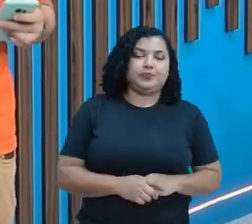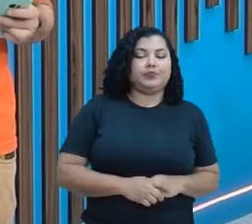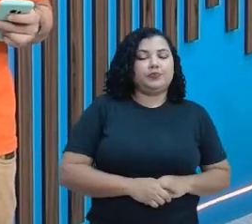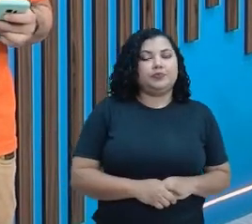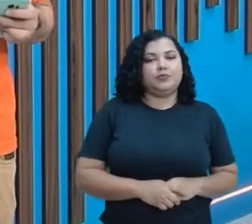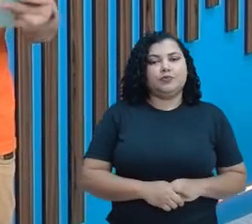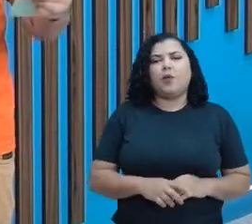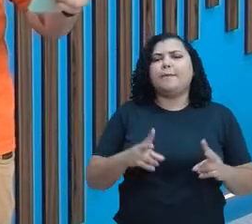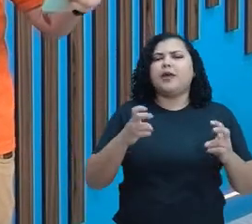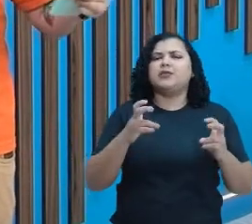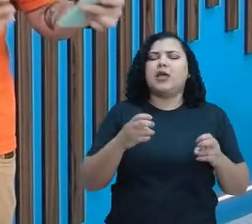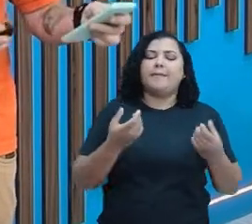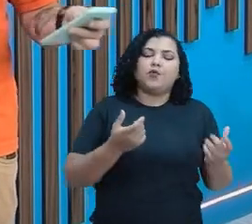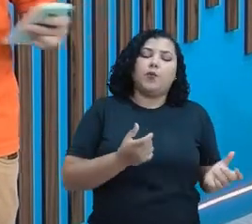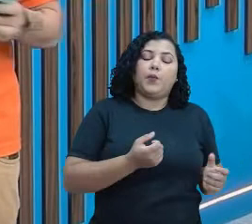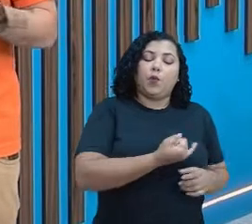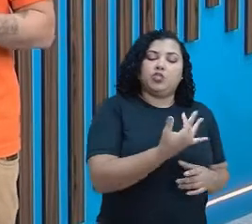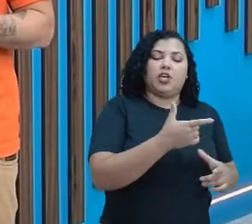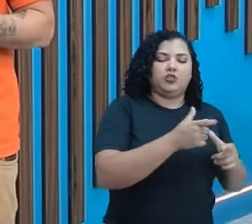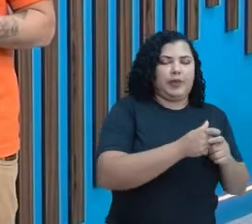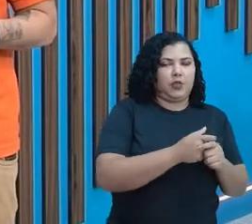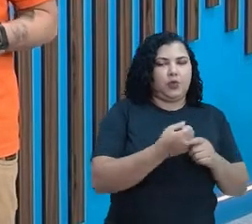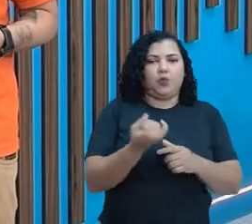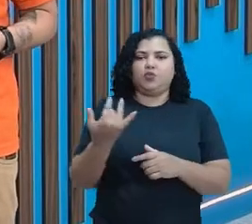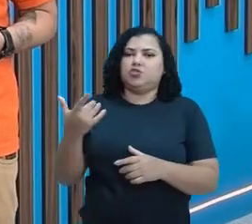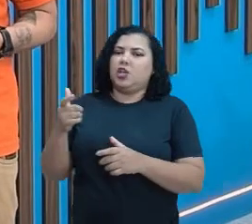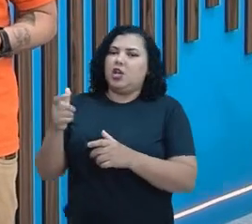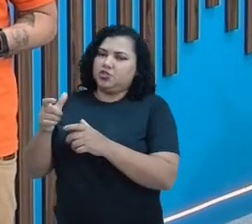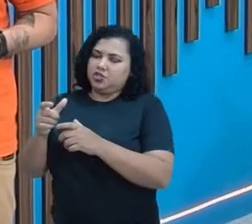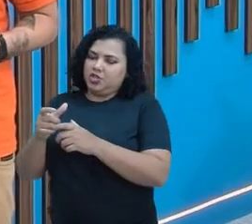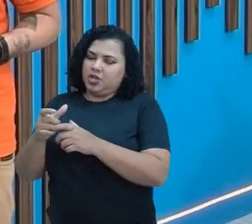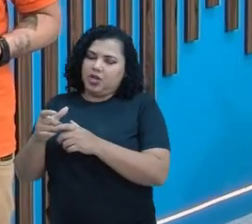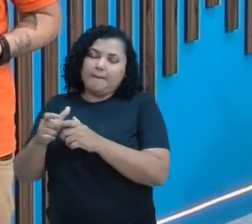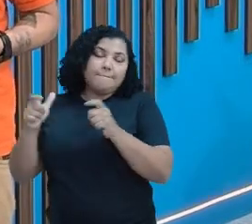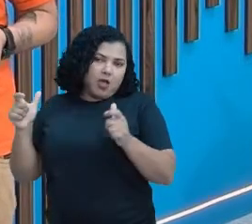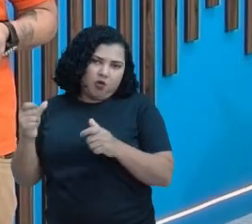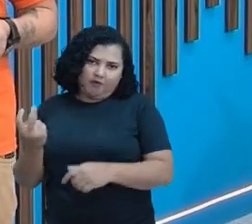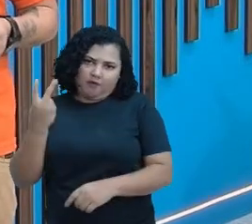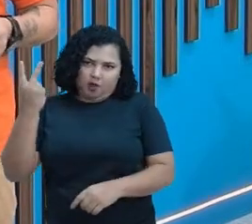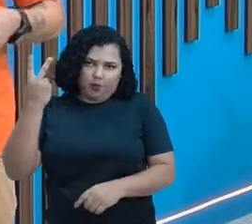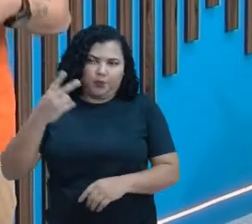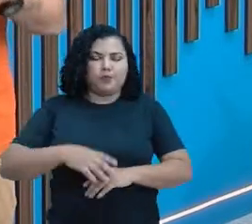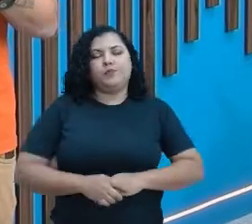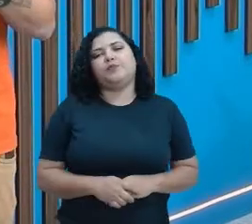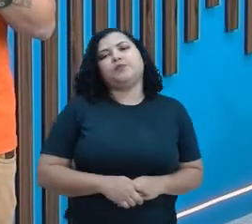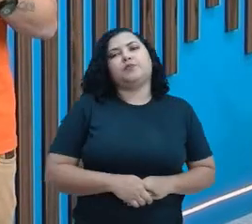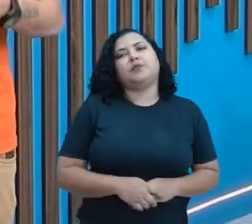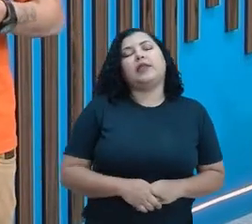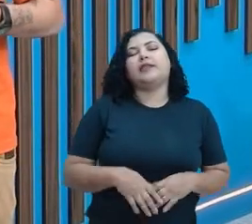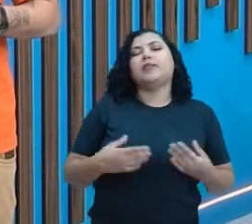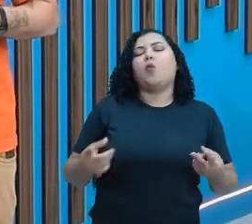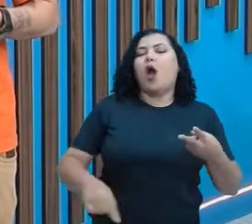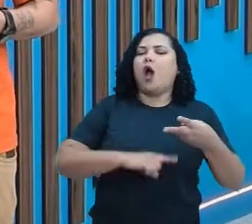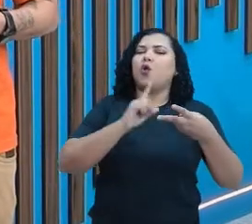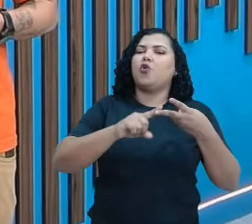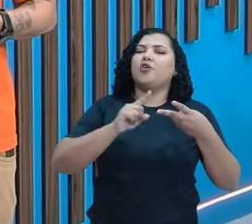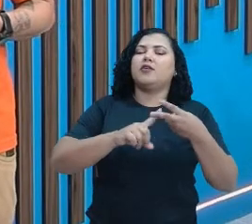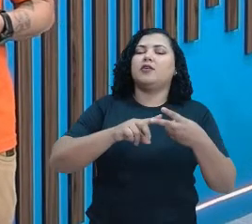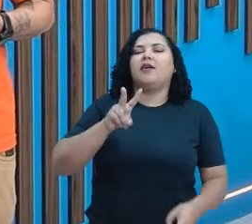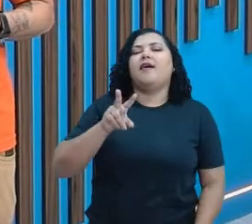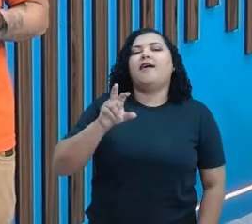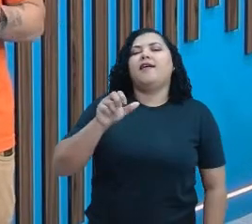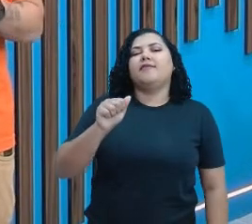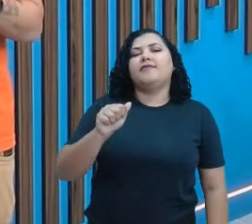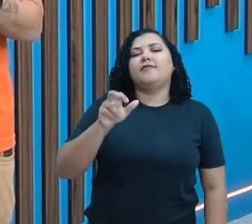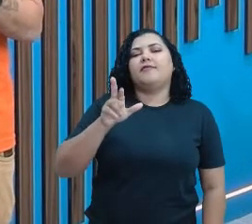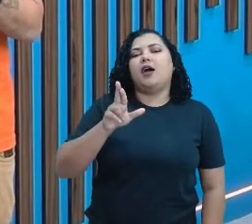estar observando entre o menor e o maior valor. A gente vai ver a variância, né? A gente não vai nem, se preocupar